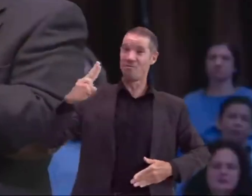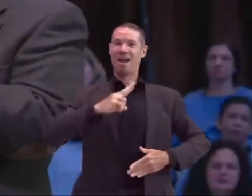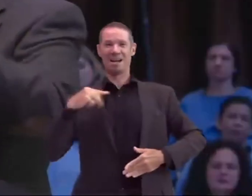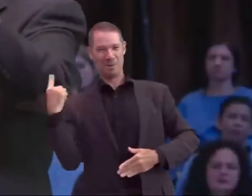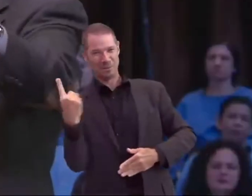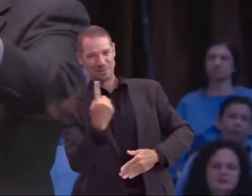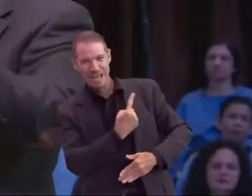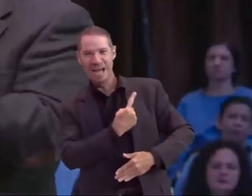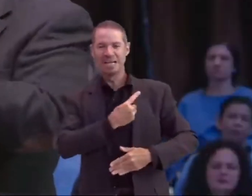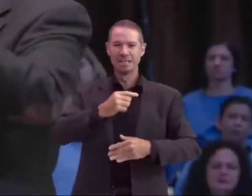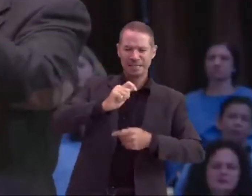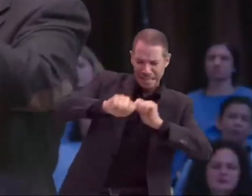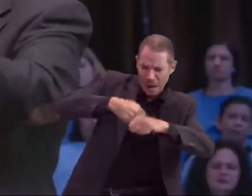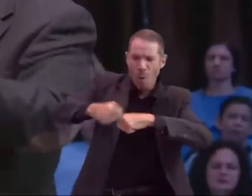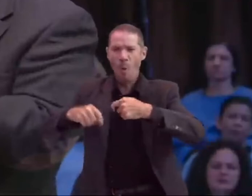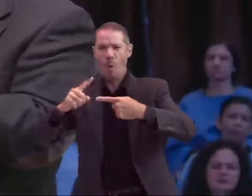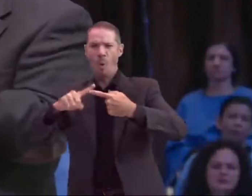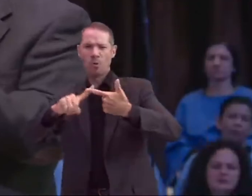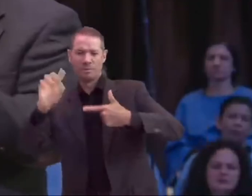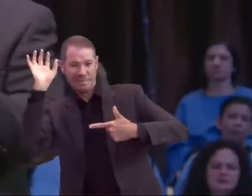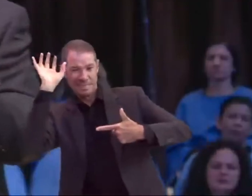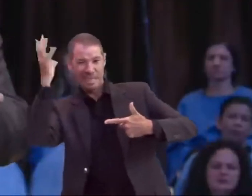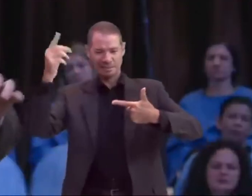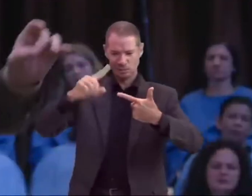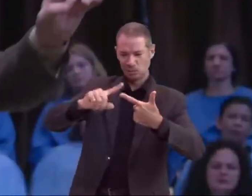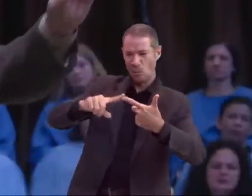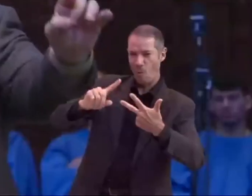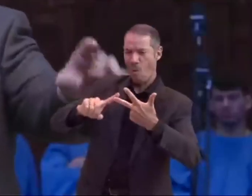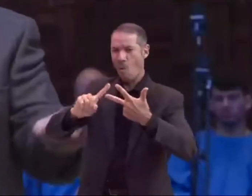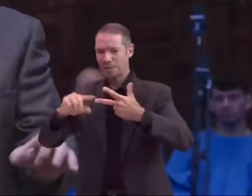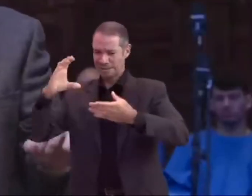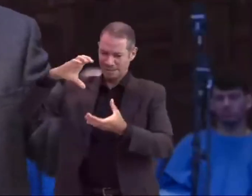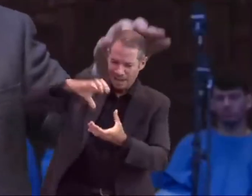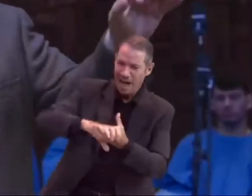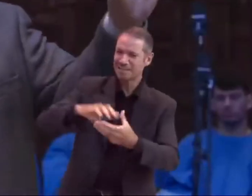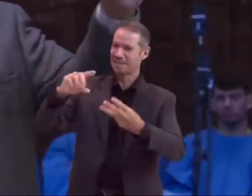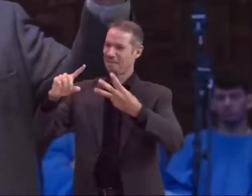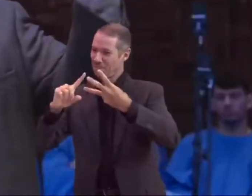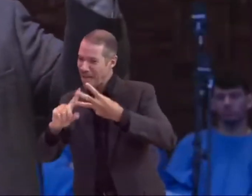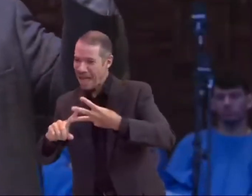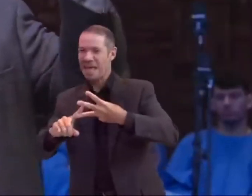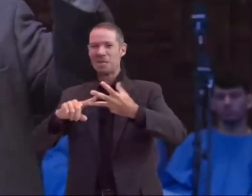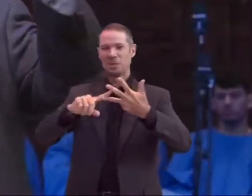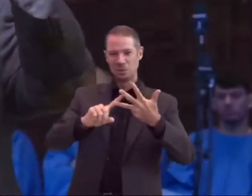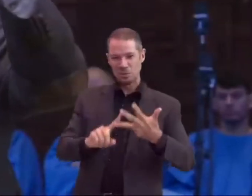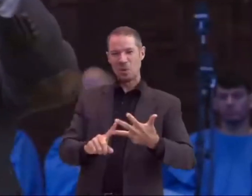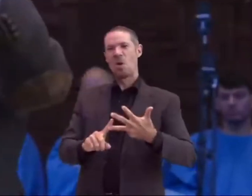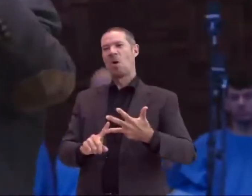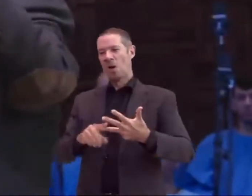vai falar sobre negócios, sobre decisões, vai falar sobre casamento, vai falar